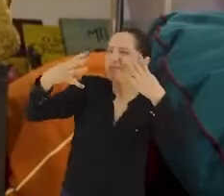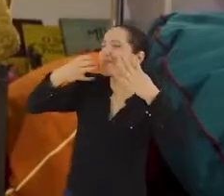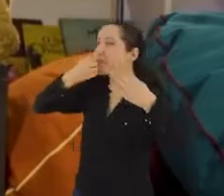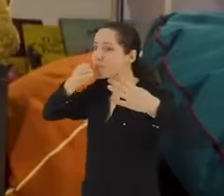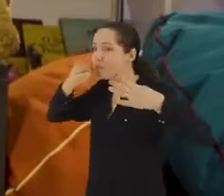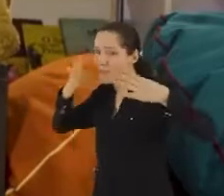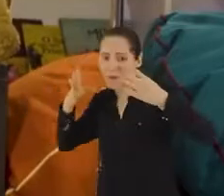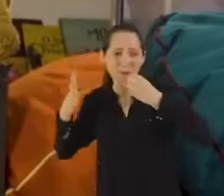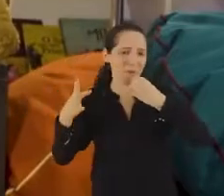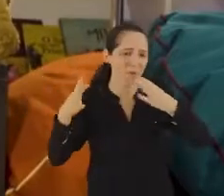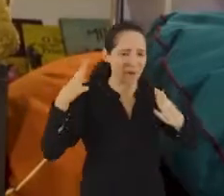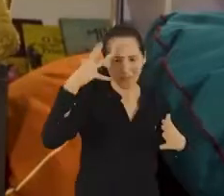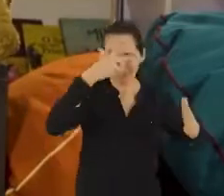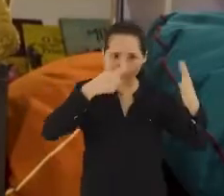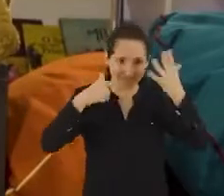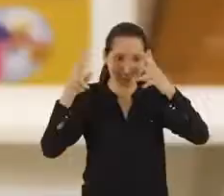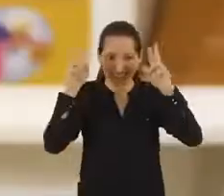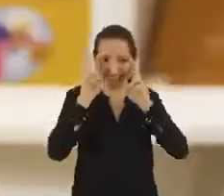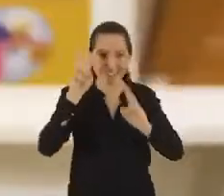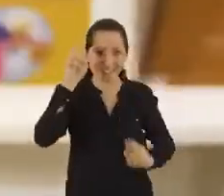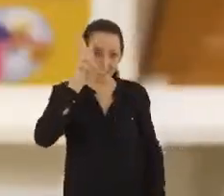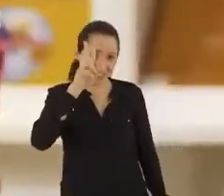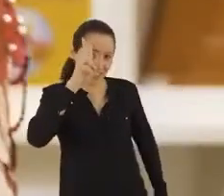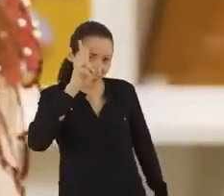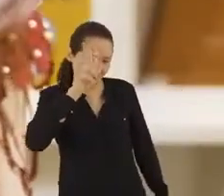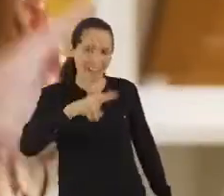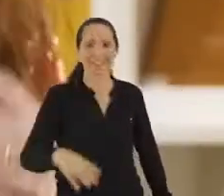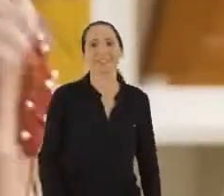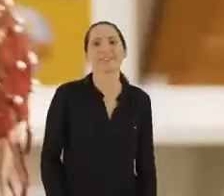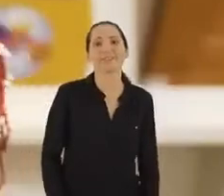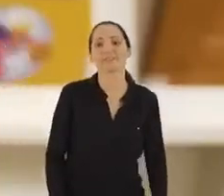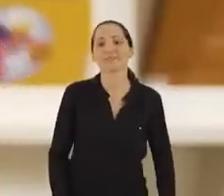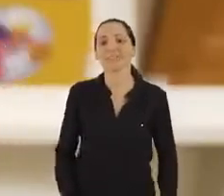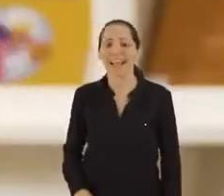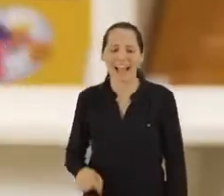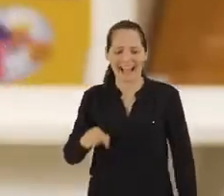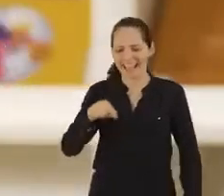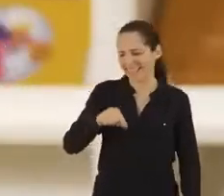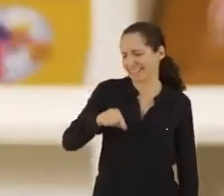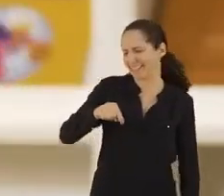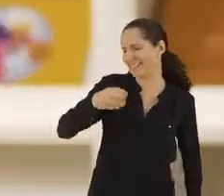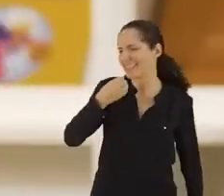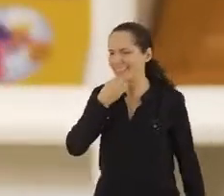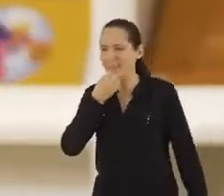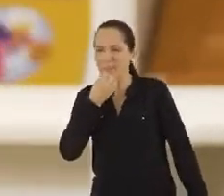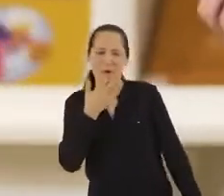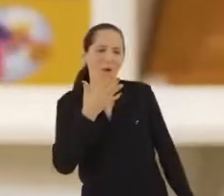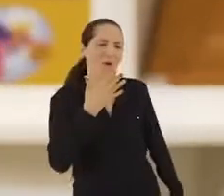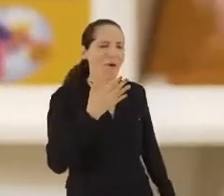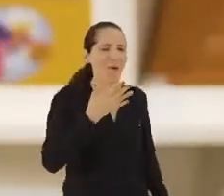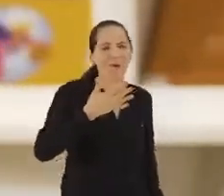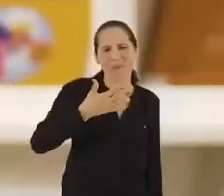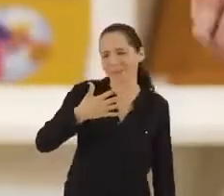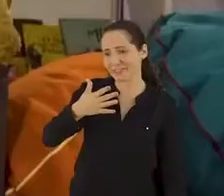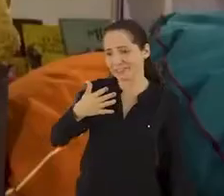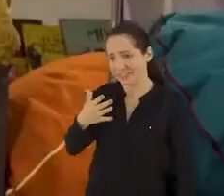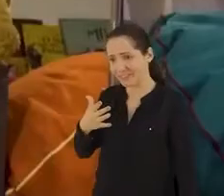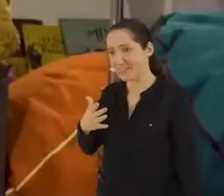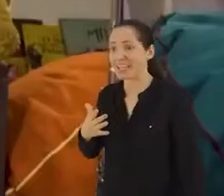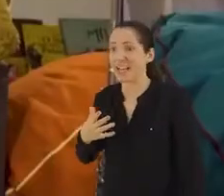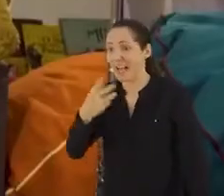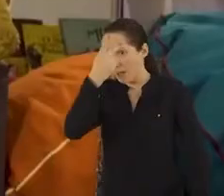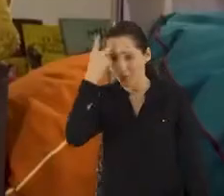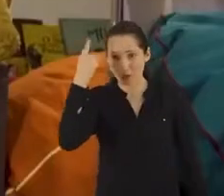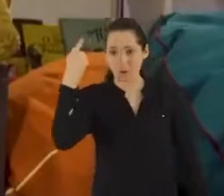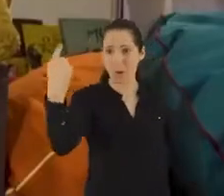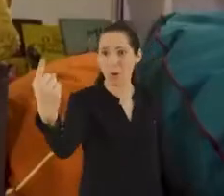olhai, admirai, como isso é bom demais. Ah, isso aqui tá muito bom, isso aqui tá bom demais. Ah, quem tá fora